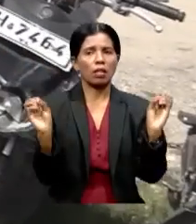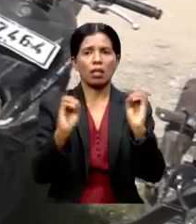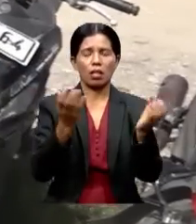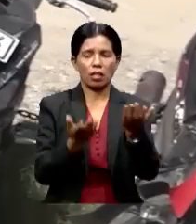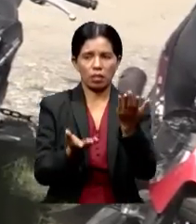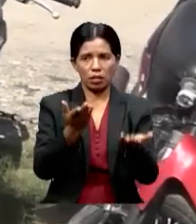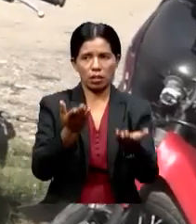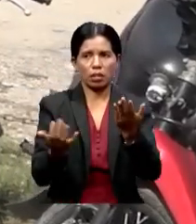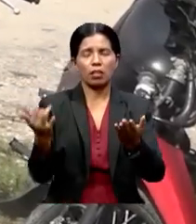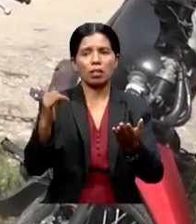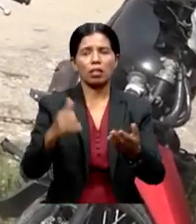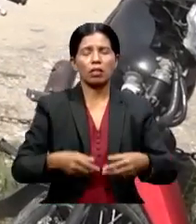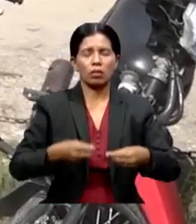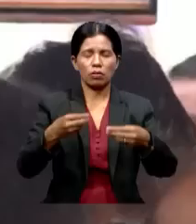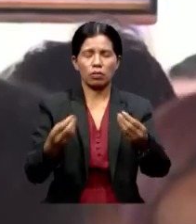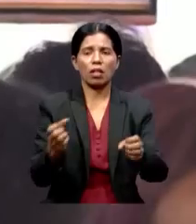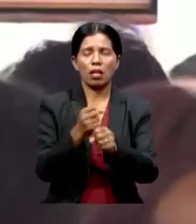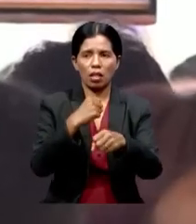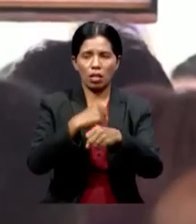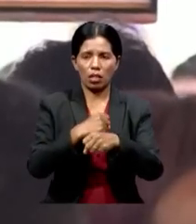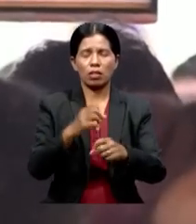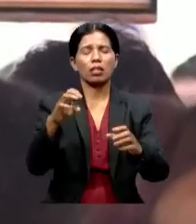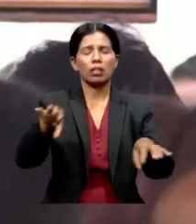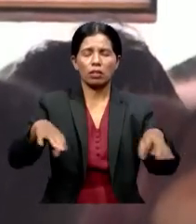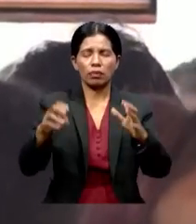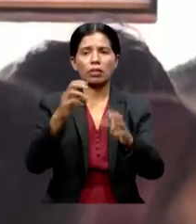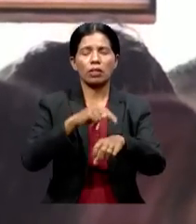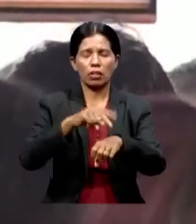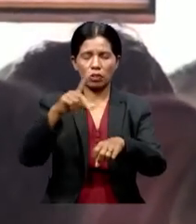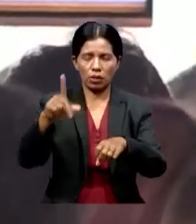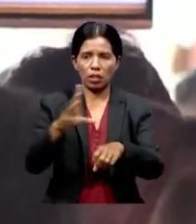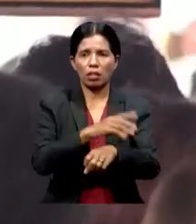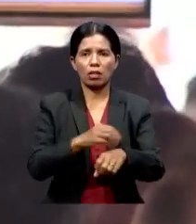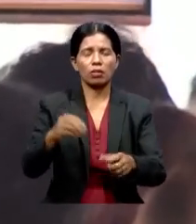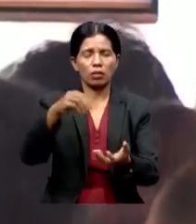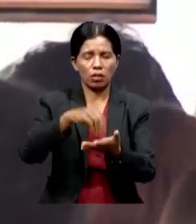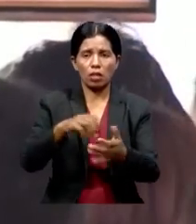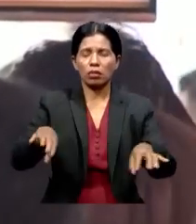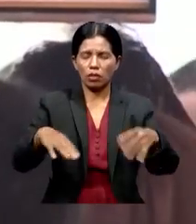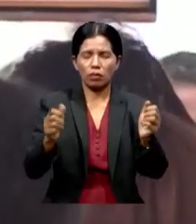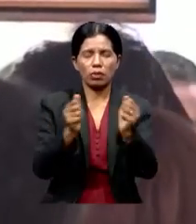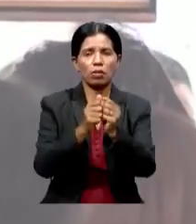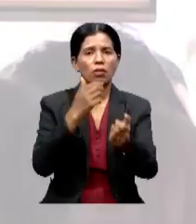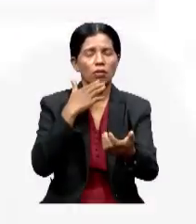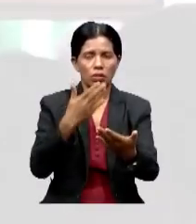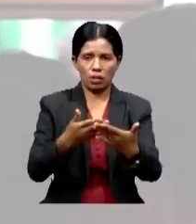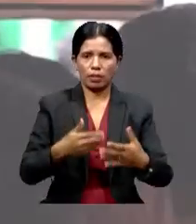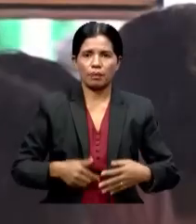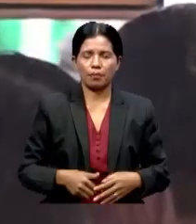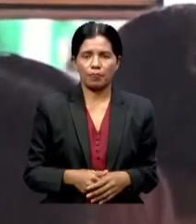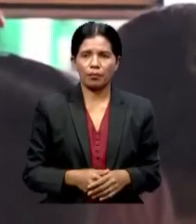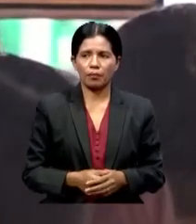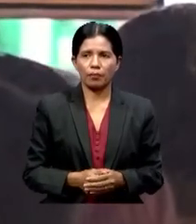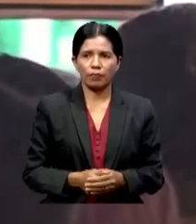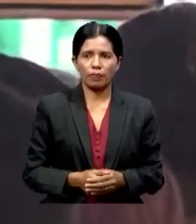também se reforma na reestrutura La Lais, Serviço Nacional Inteligência, onde garante serviço ou integridade.